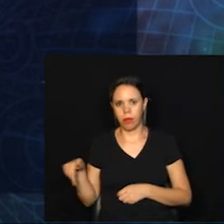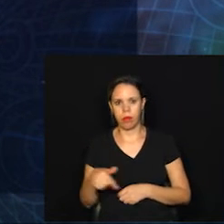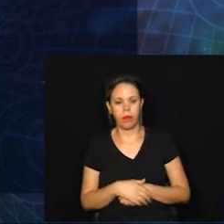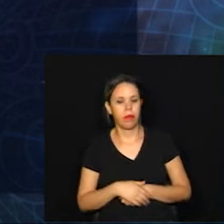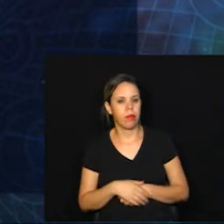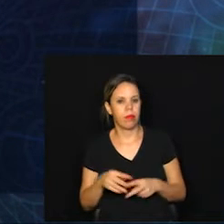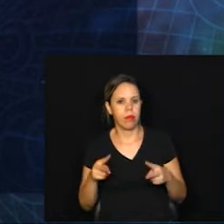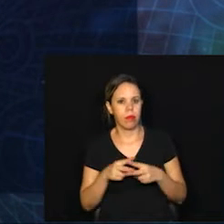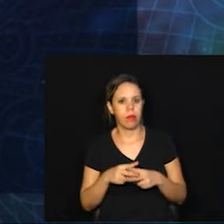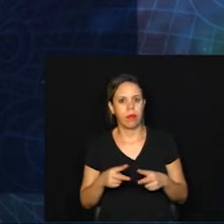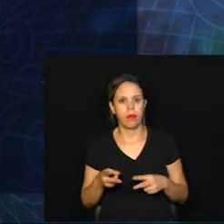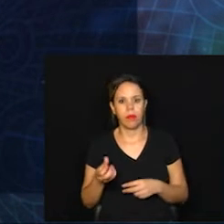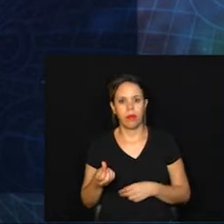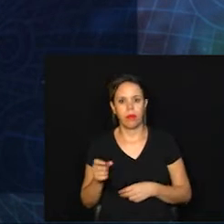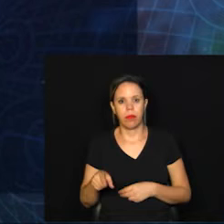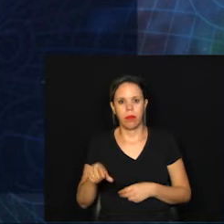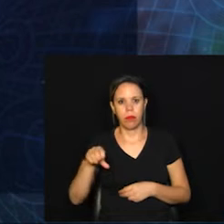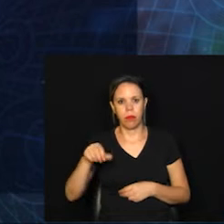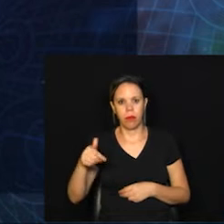8.787, Paulínia,